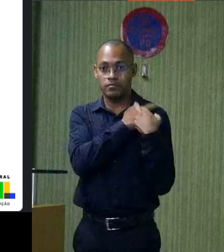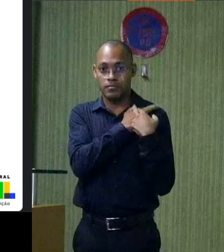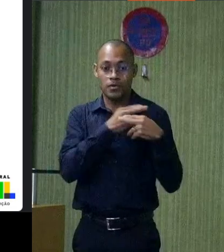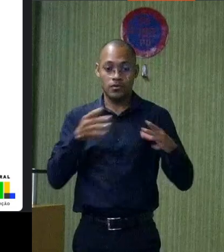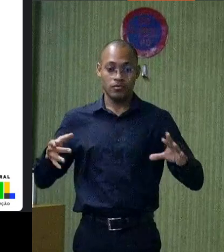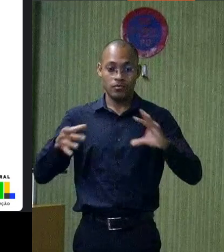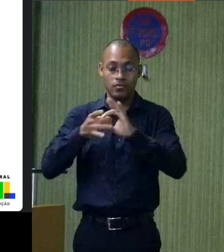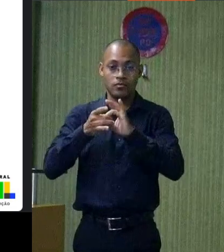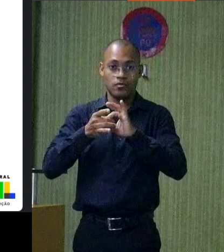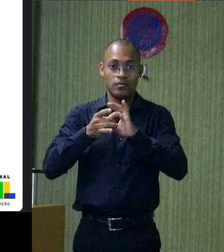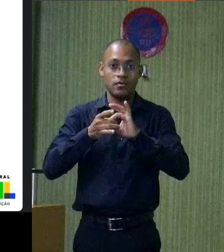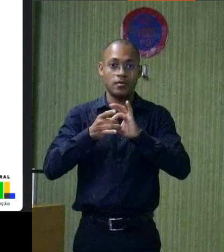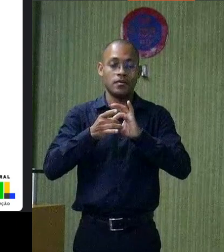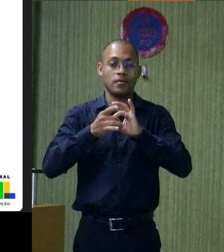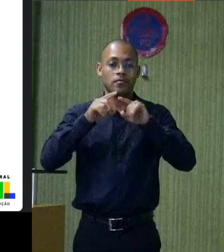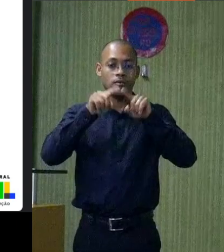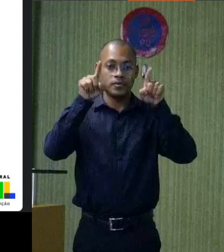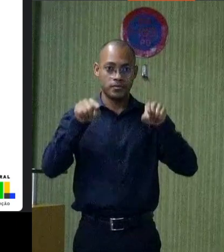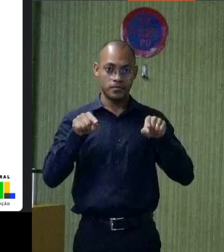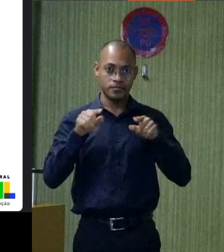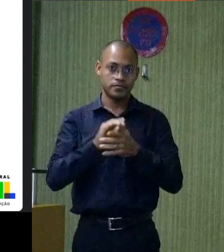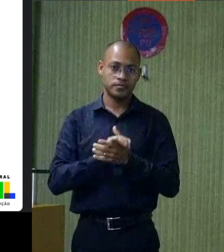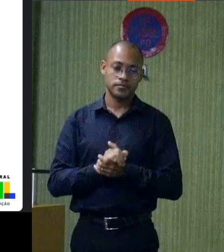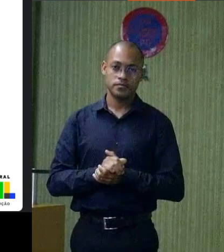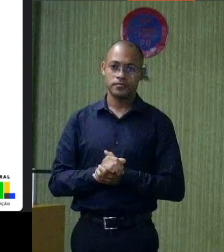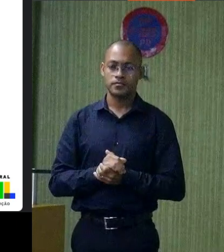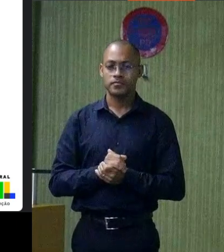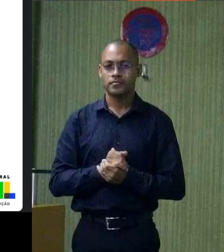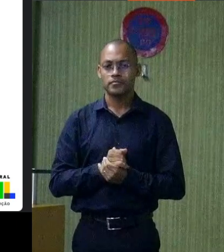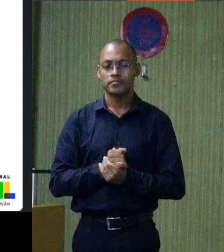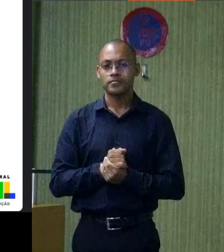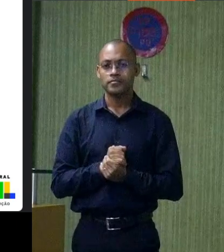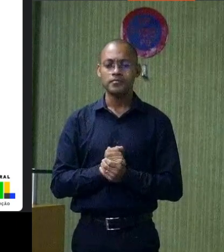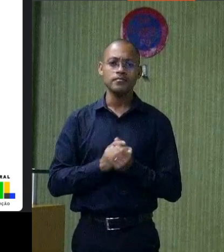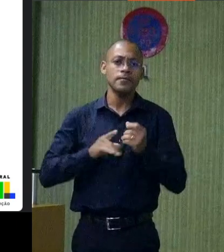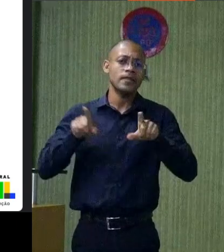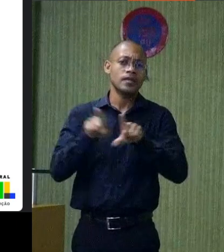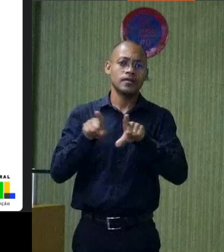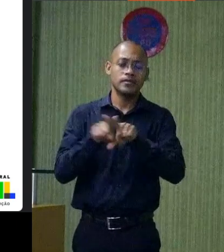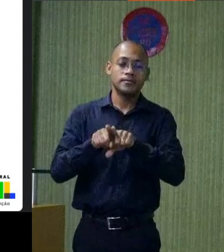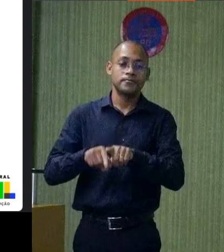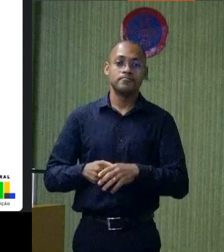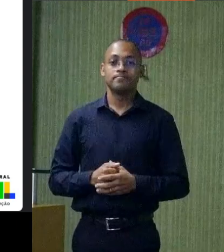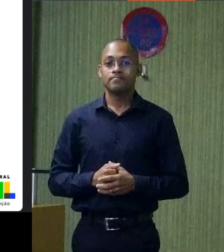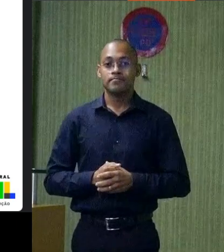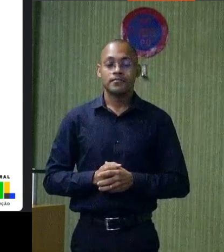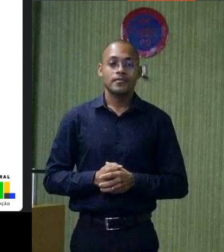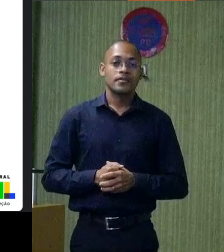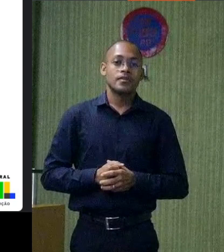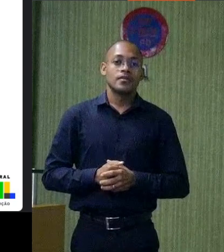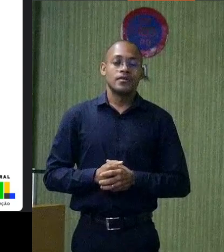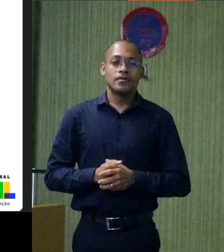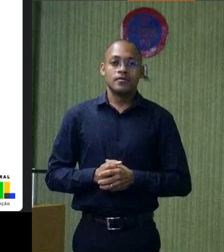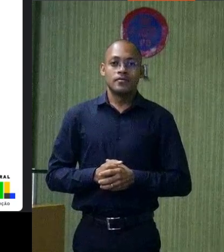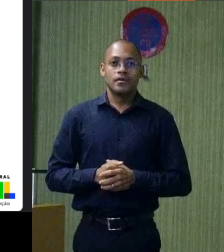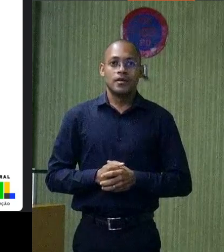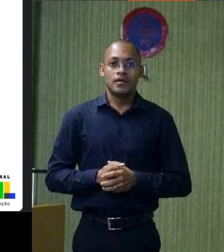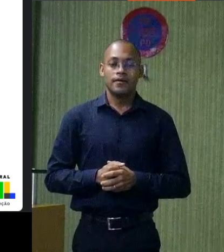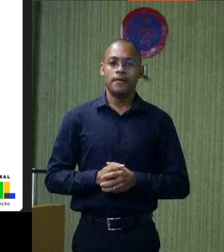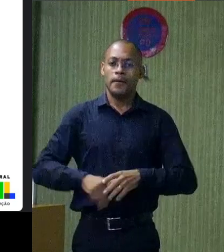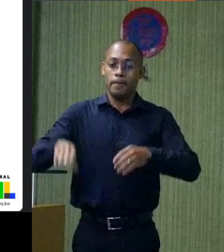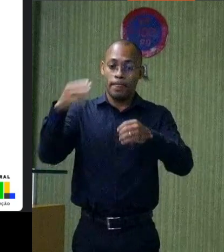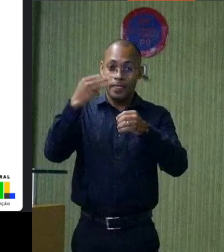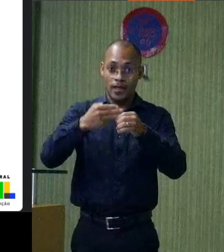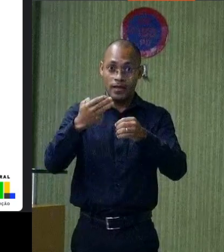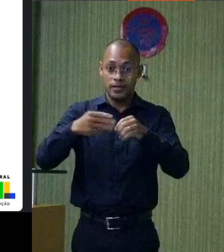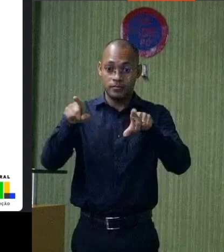pne eh e também né no nível estadual e municipal também deverá